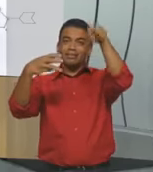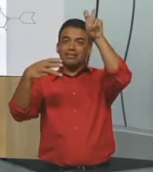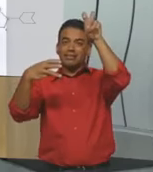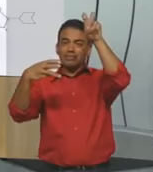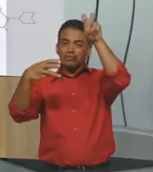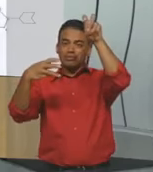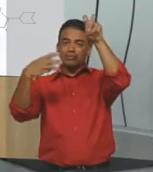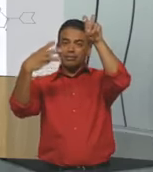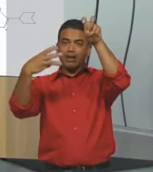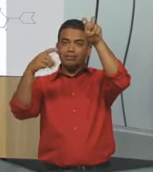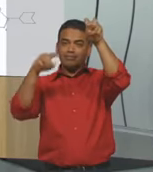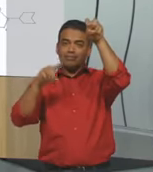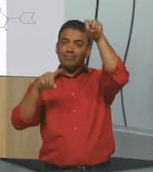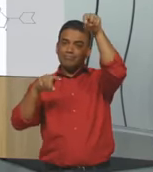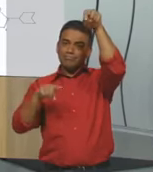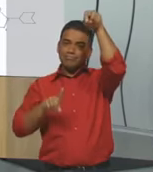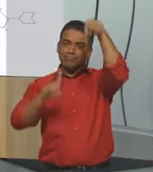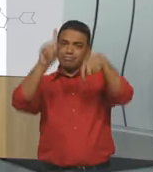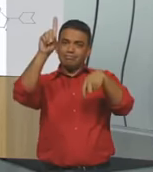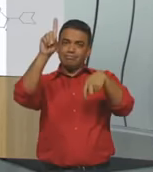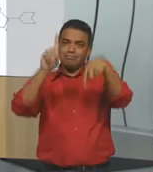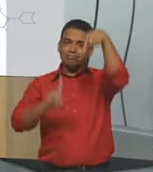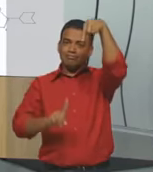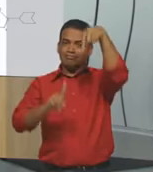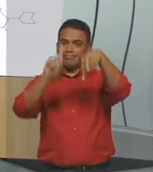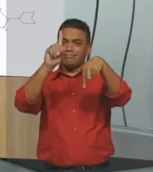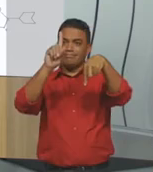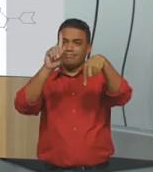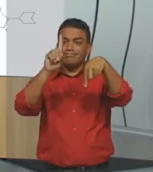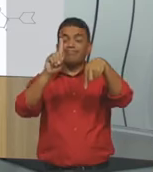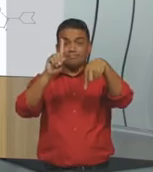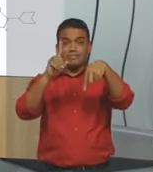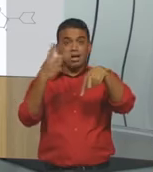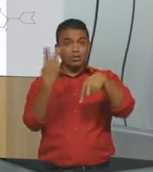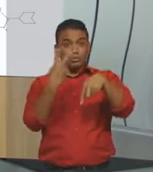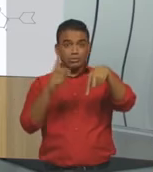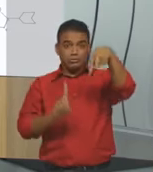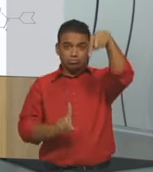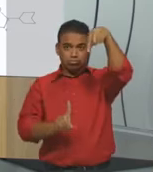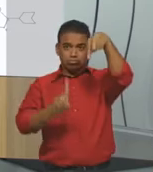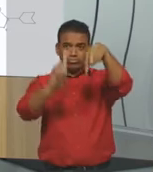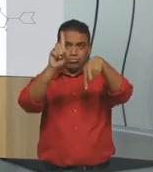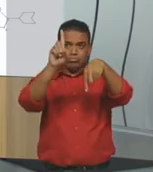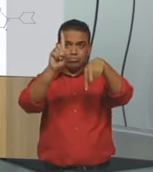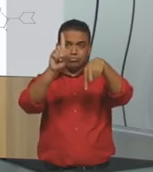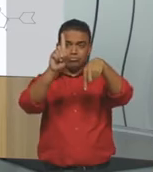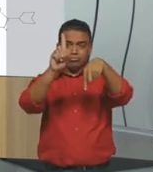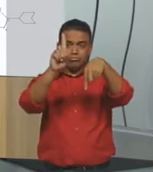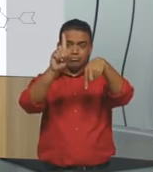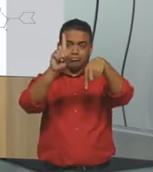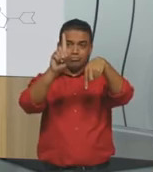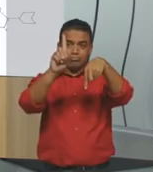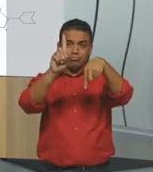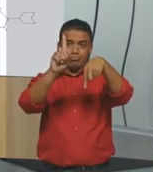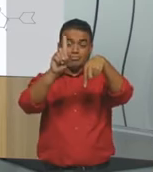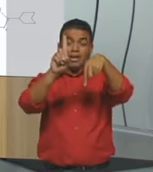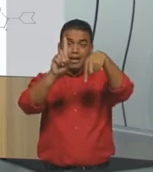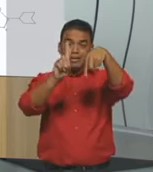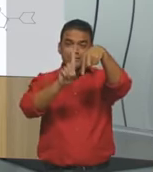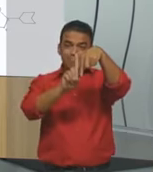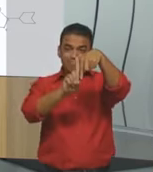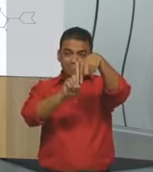sentido. Ocorre, então, as 2 fitas estão aqui. Essas fitas elas vão ter que se